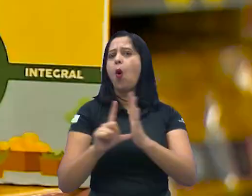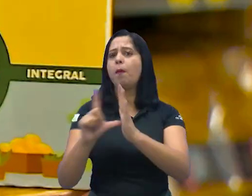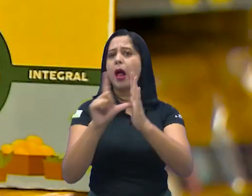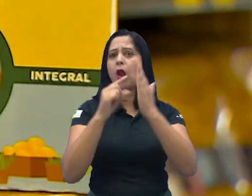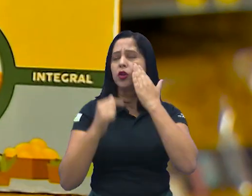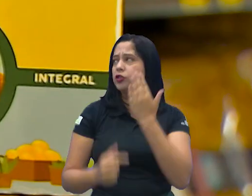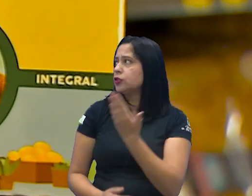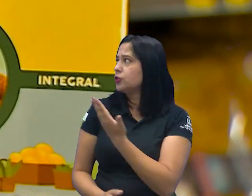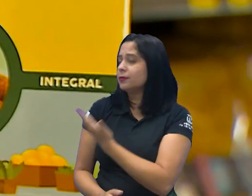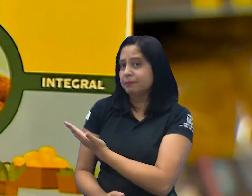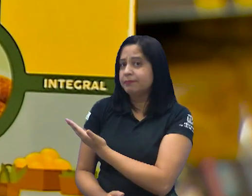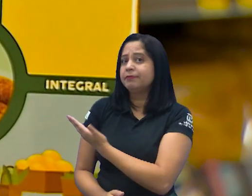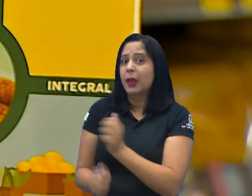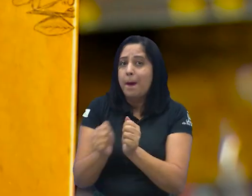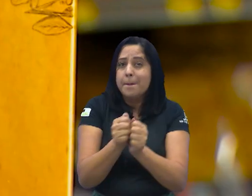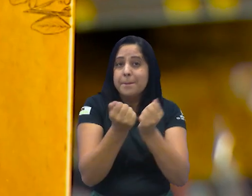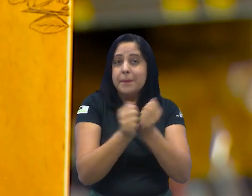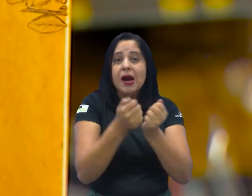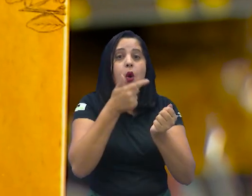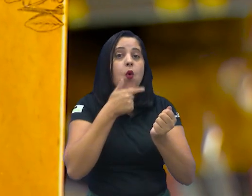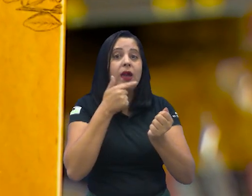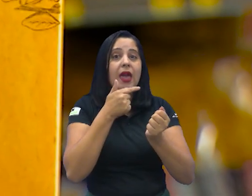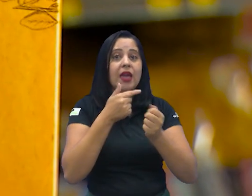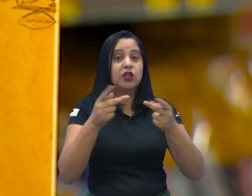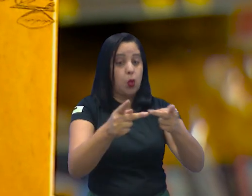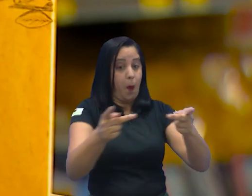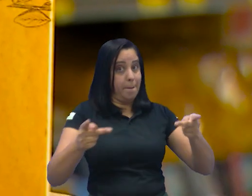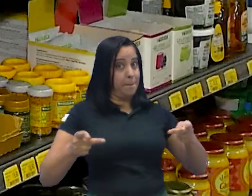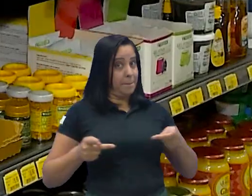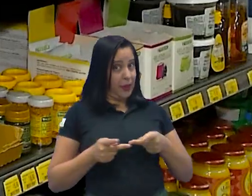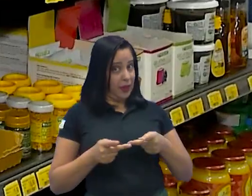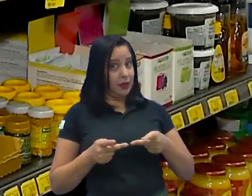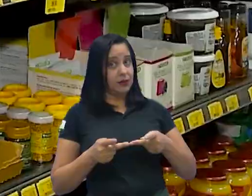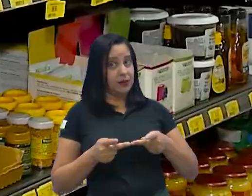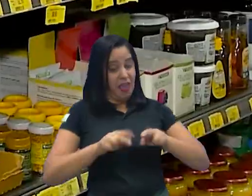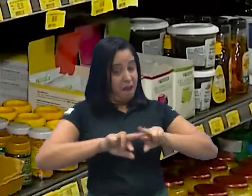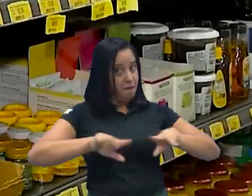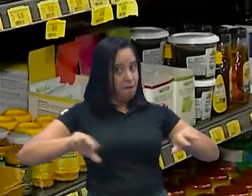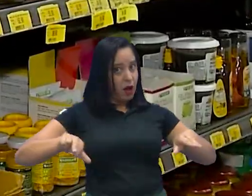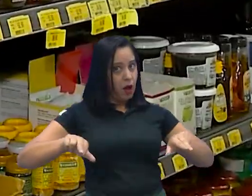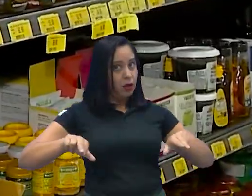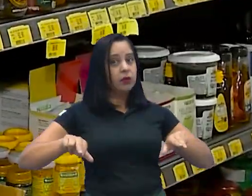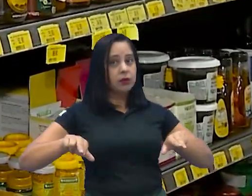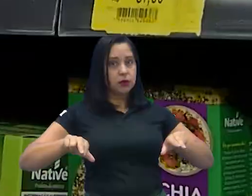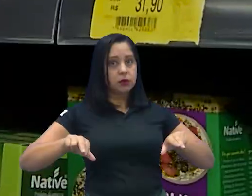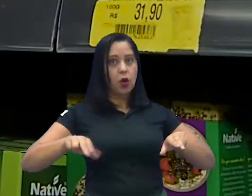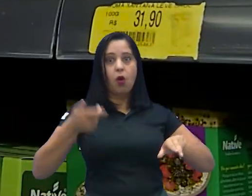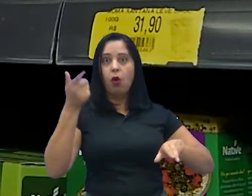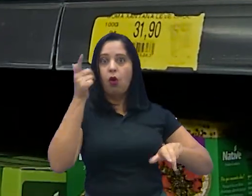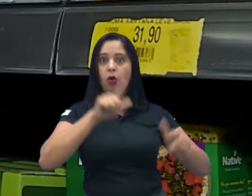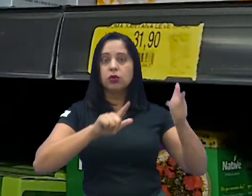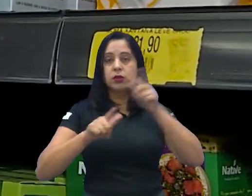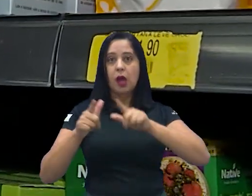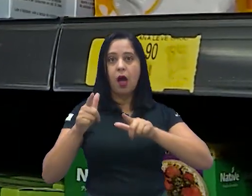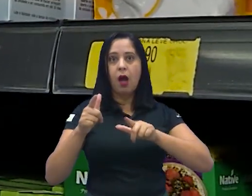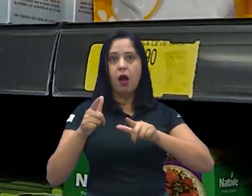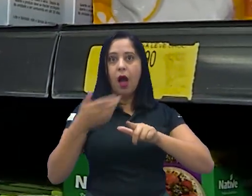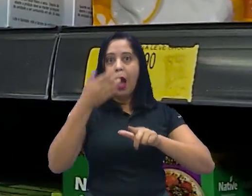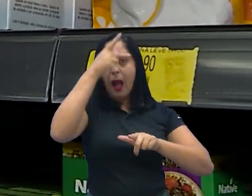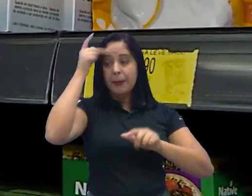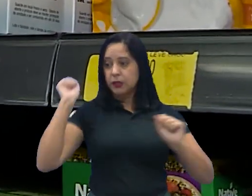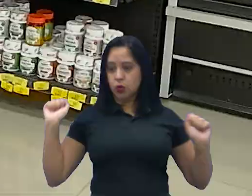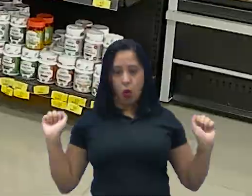variado de pães de queijo, pizzas veganas, entre outros produtos, consegue atrair não apenas pessoas